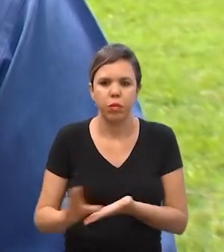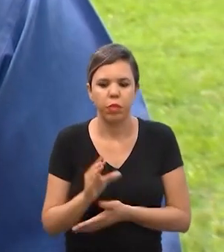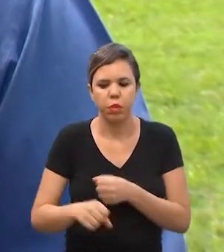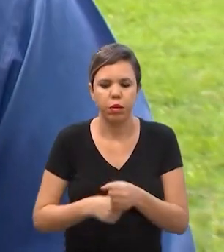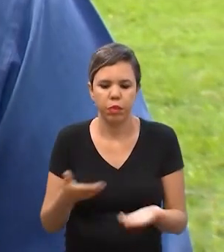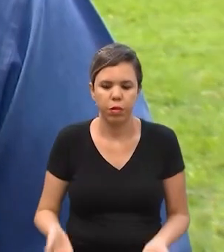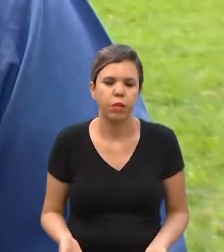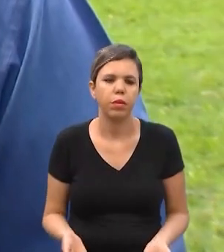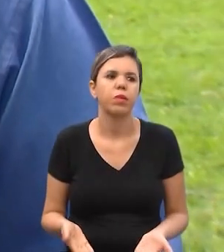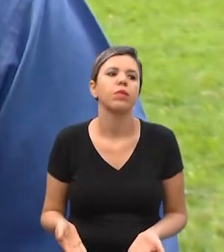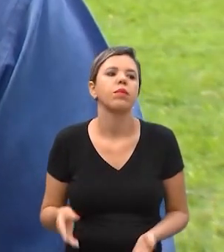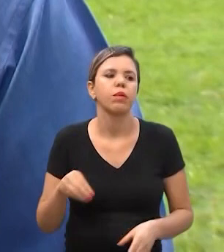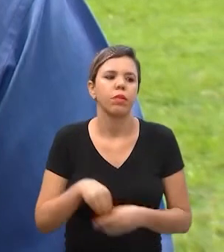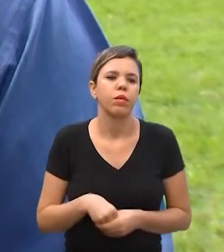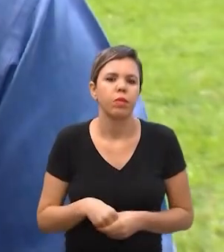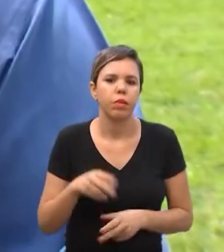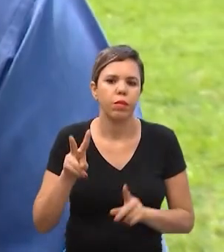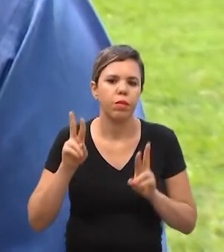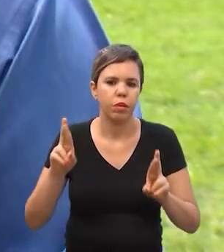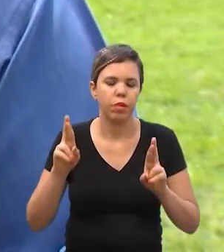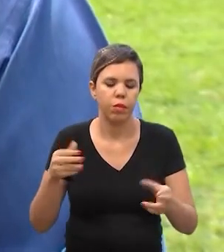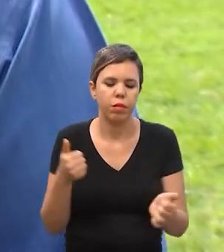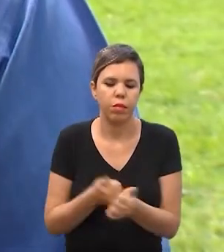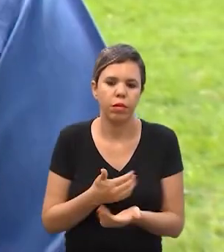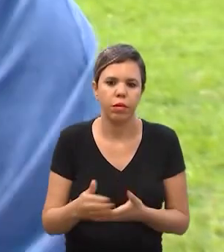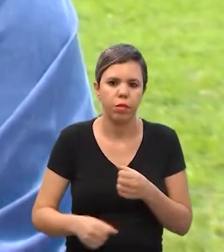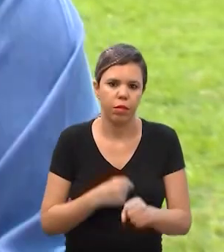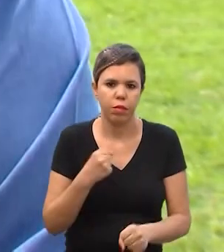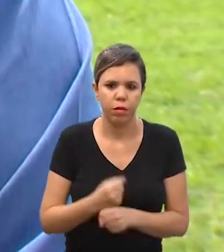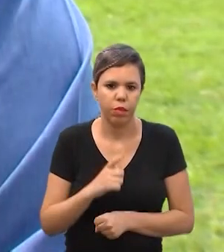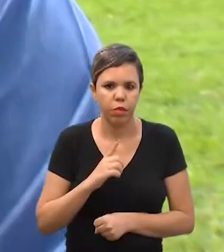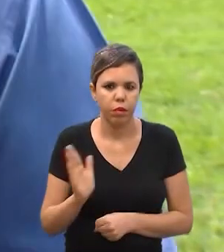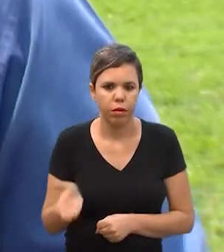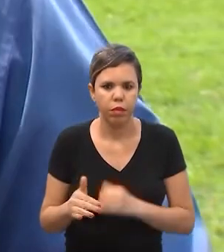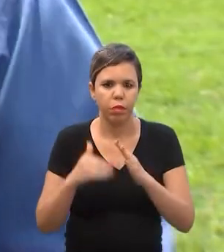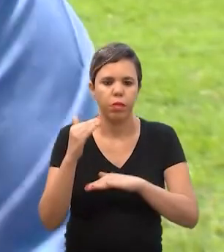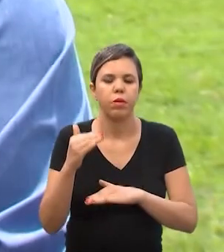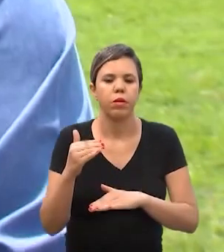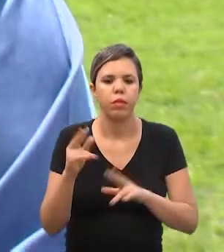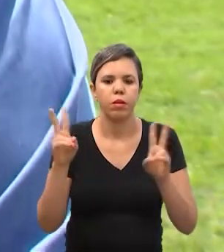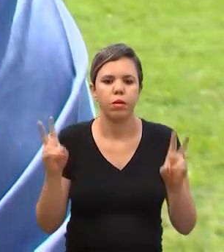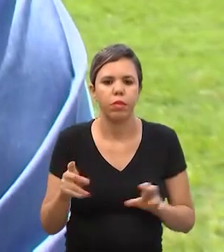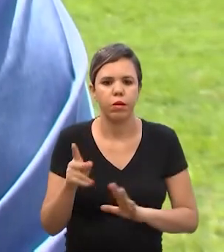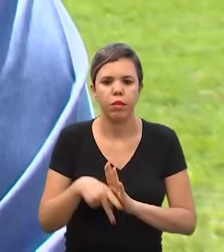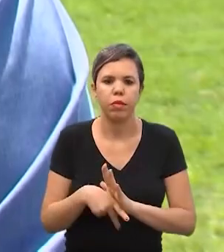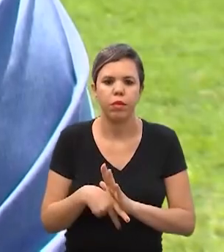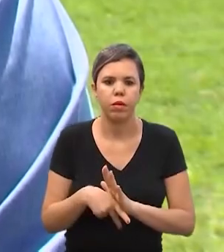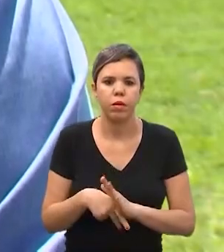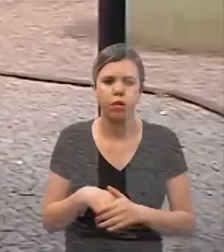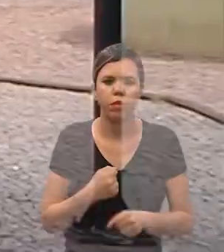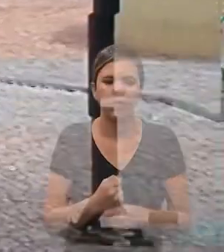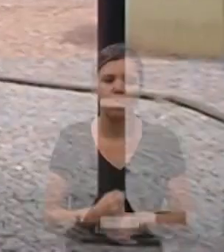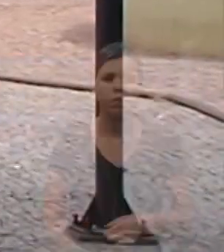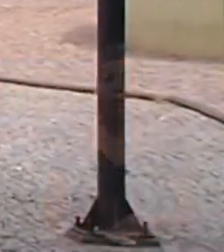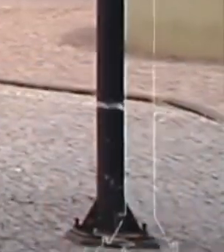este ano. Então está no orçamento e a gente tem a perspectiva que logo agora, no começo do ano, já se desenrole essa questão do projeto e início das